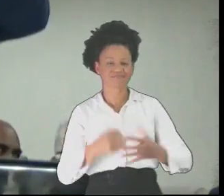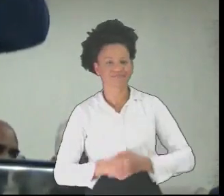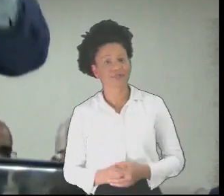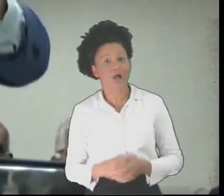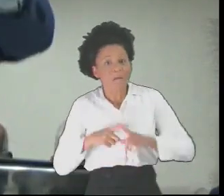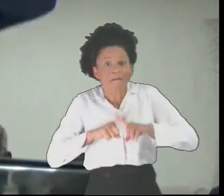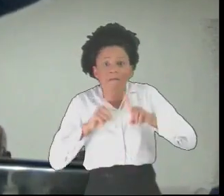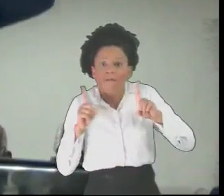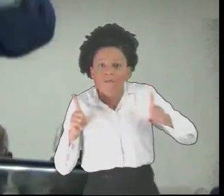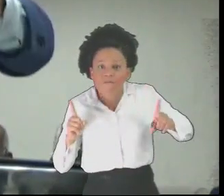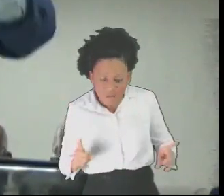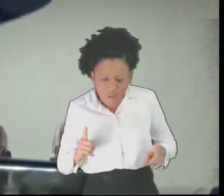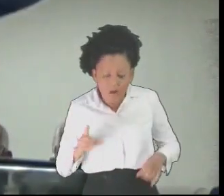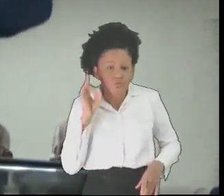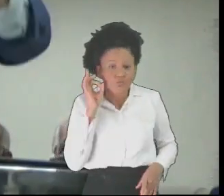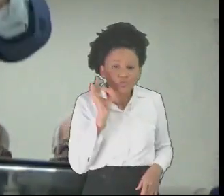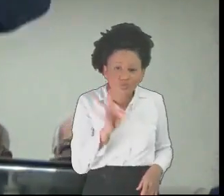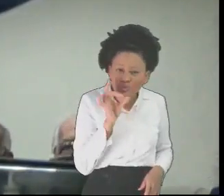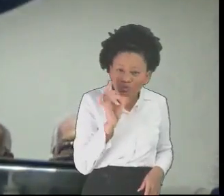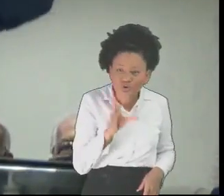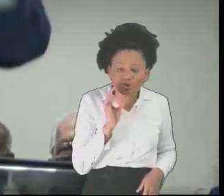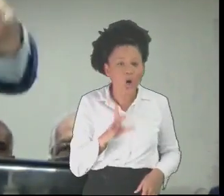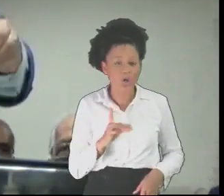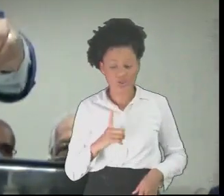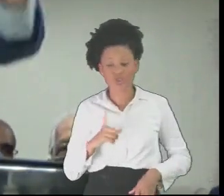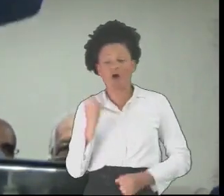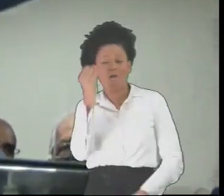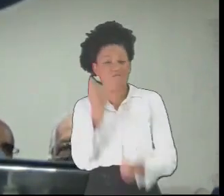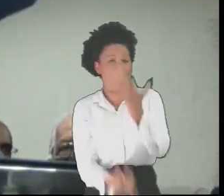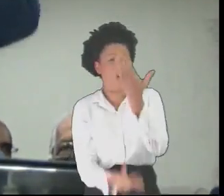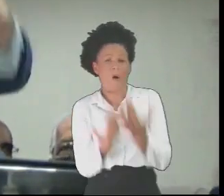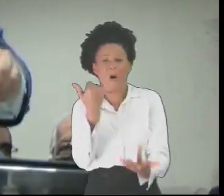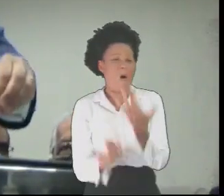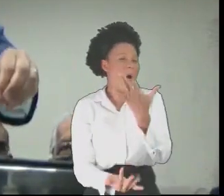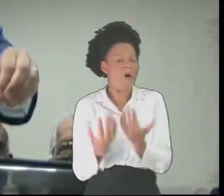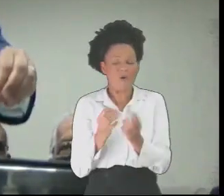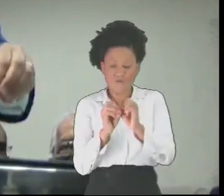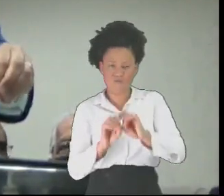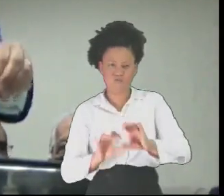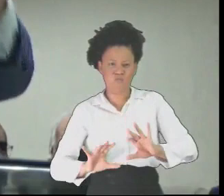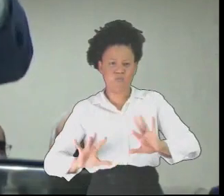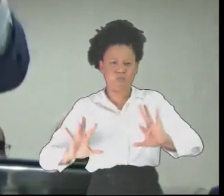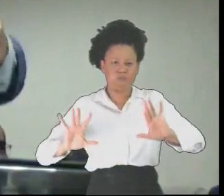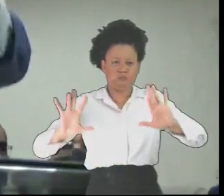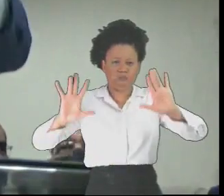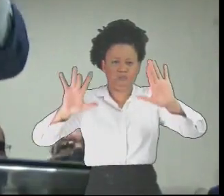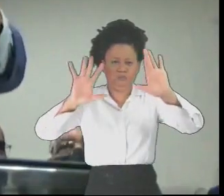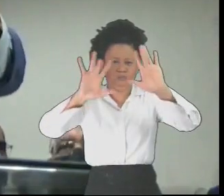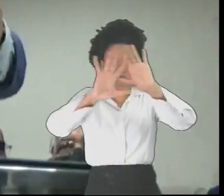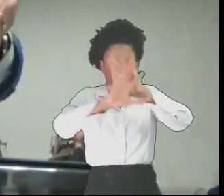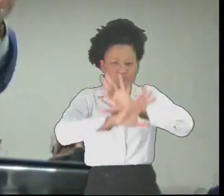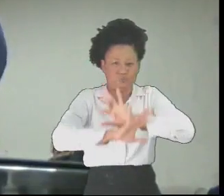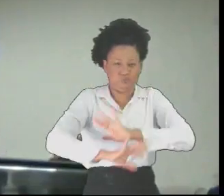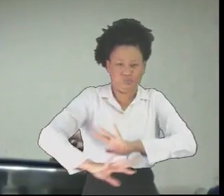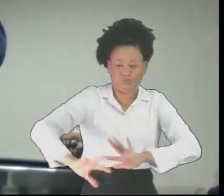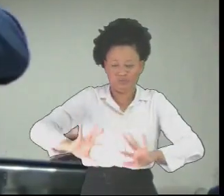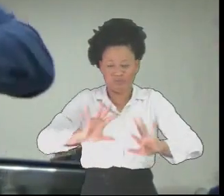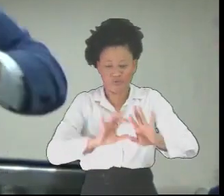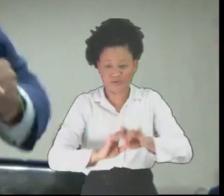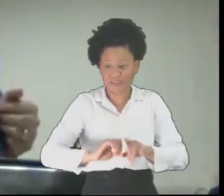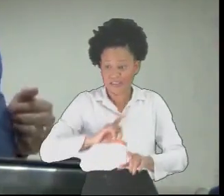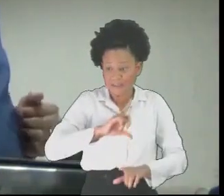Mas só choveu fogo e enxofre em Sodoma depois que Ló